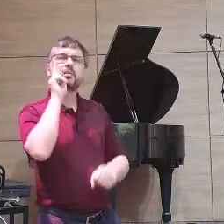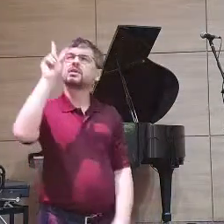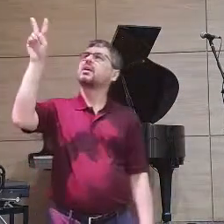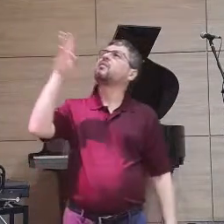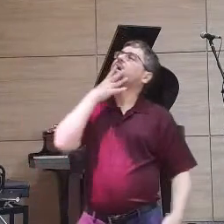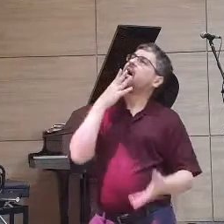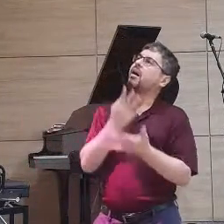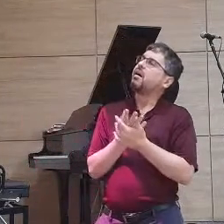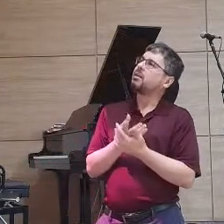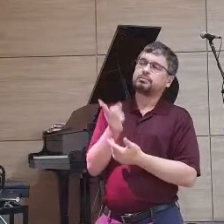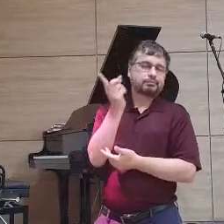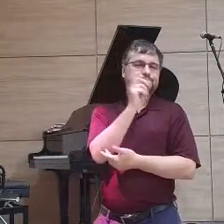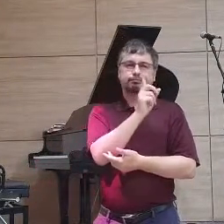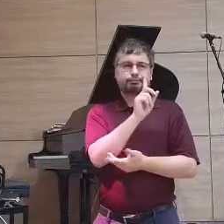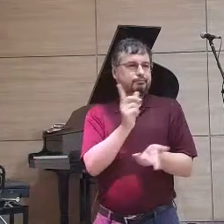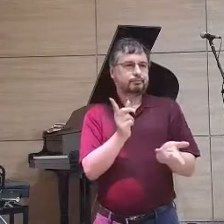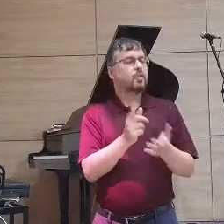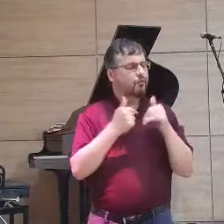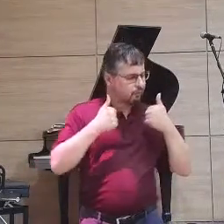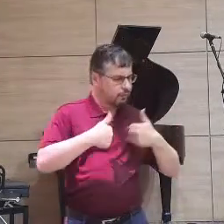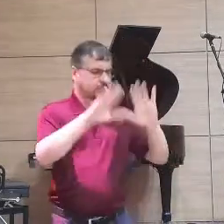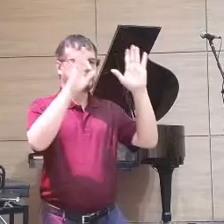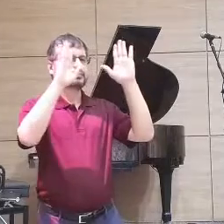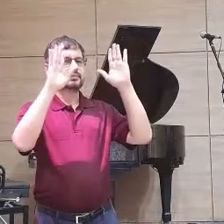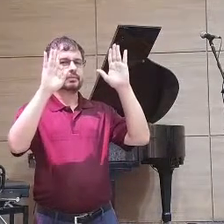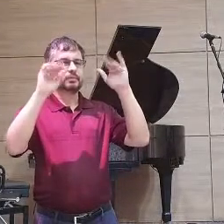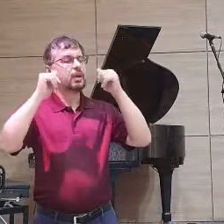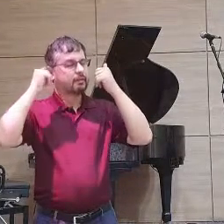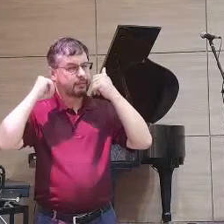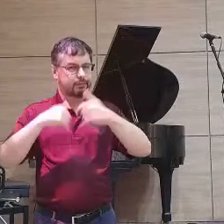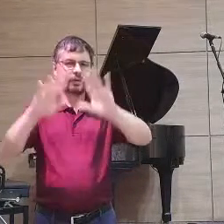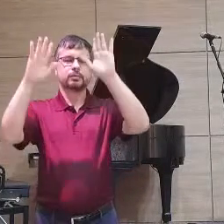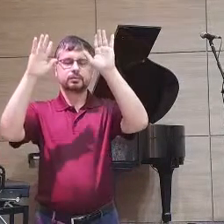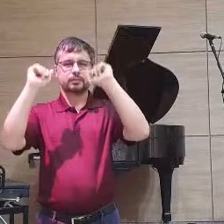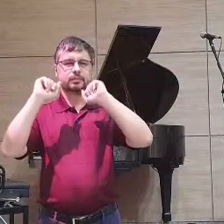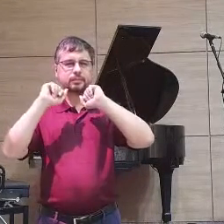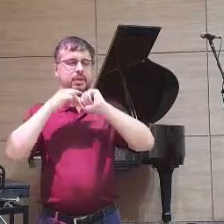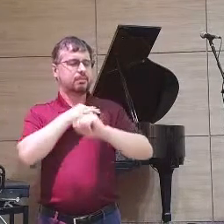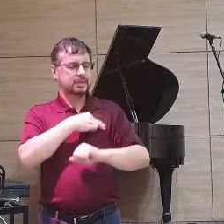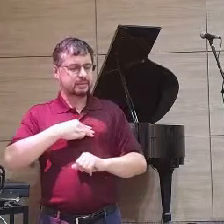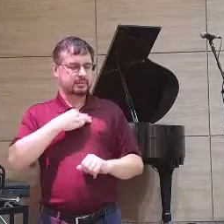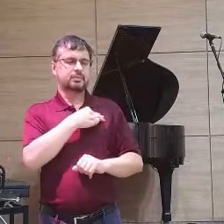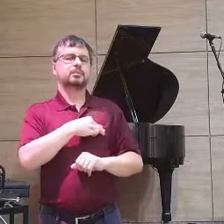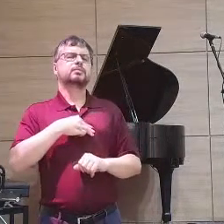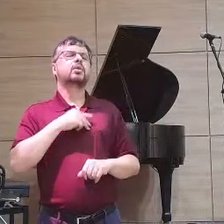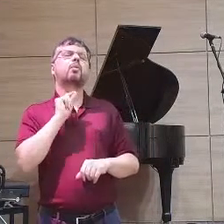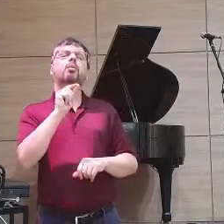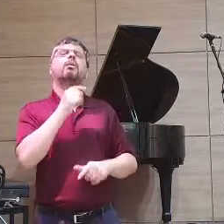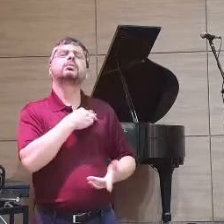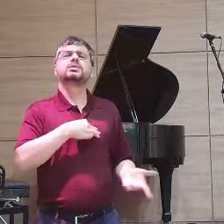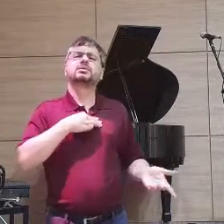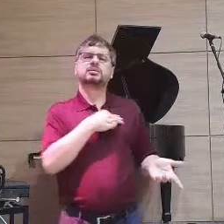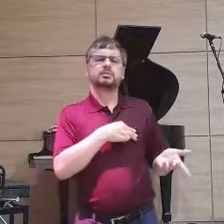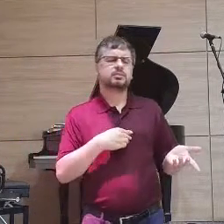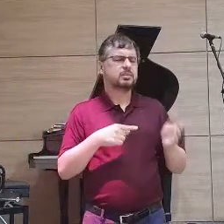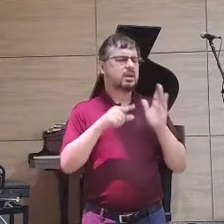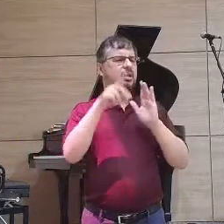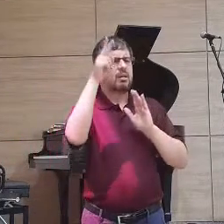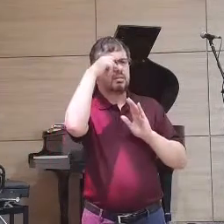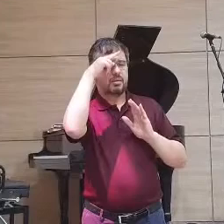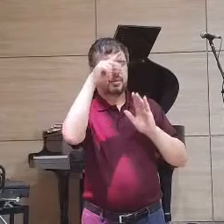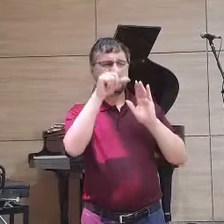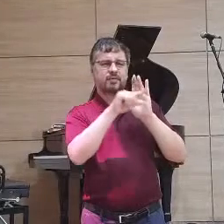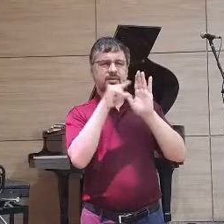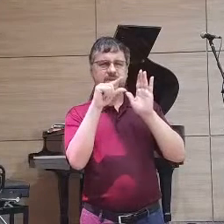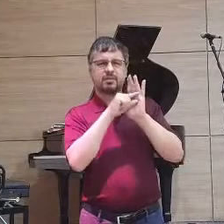céu e vamos para missão ficou é a missão lembra que lá no Versículo é no Versículo 3 e entrando